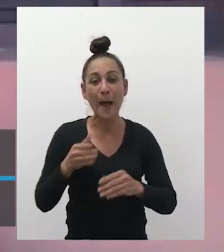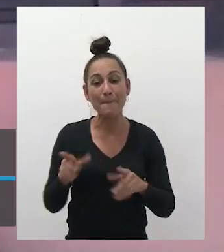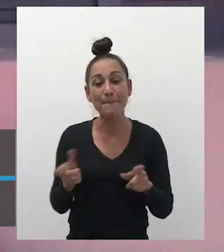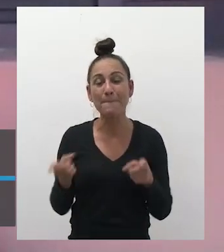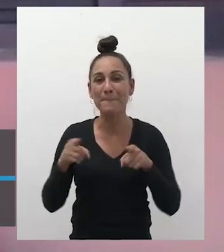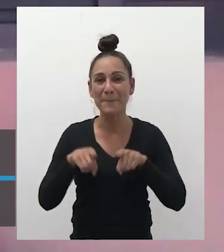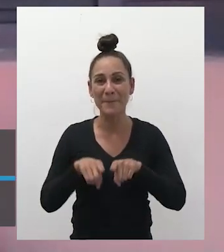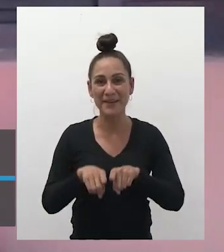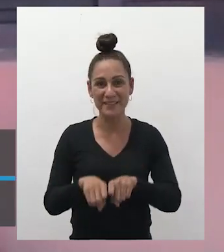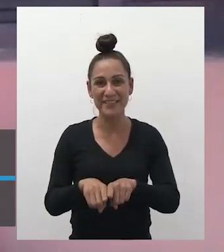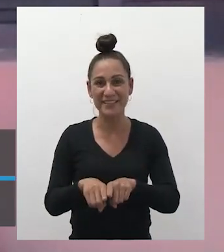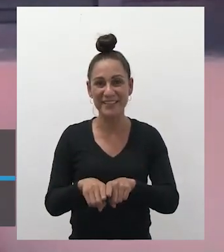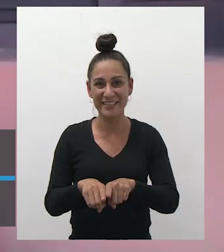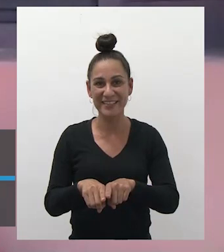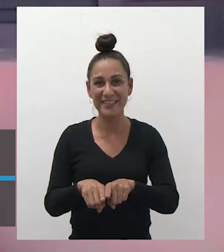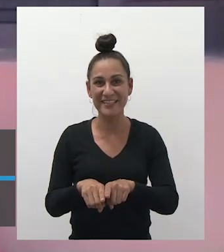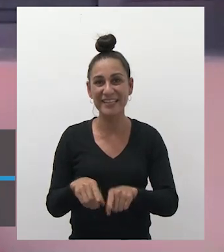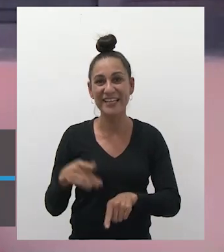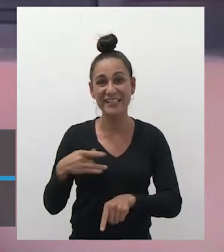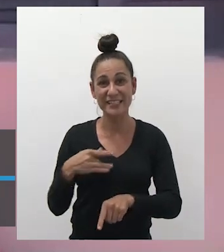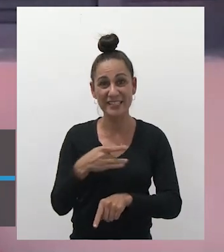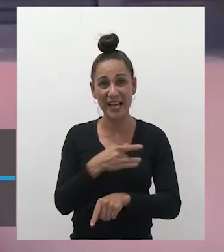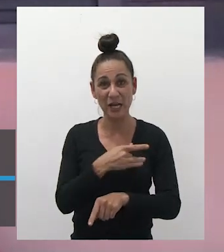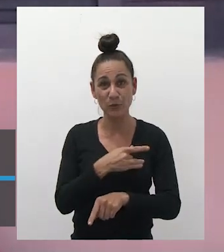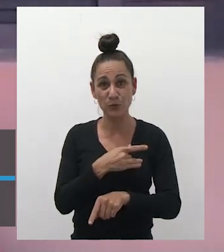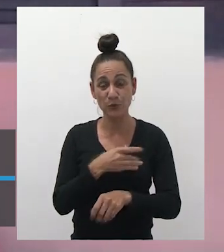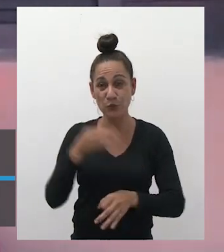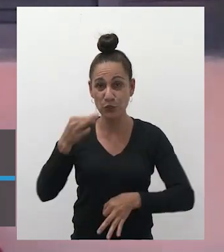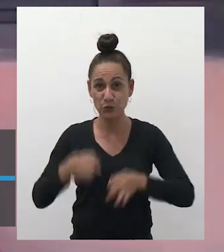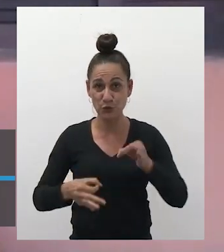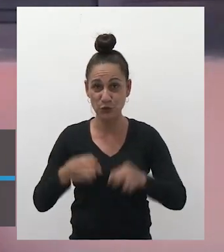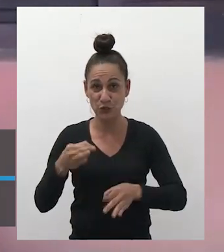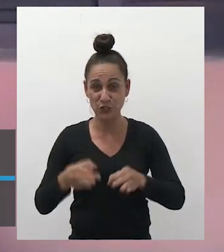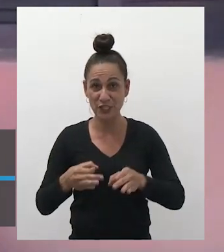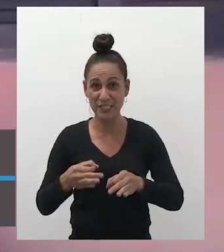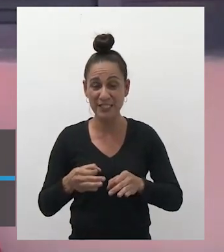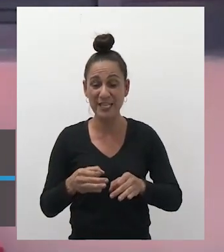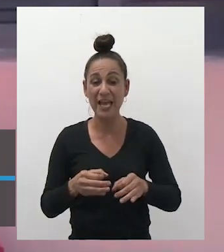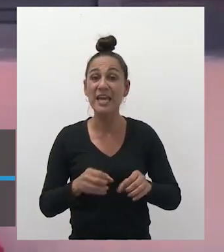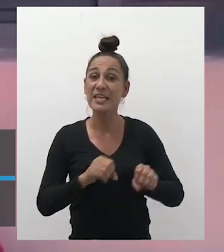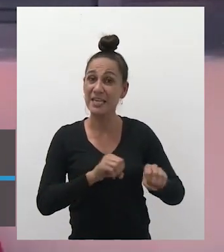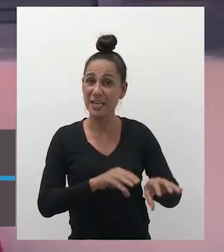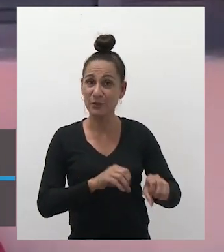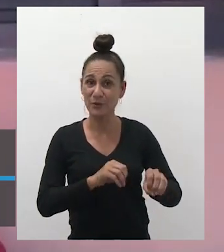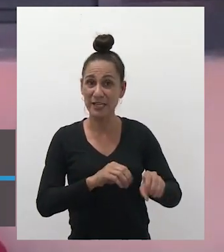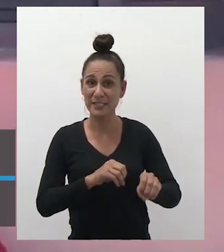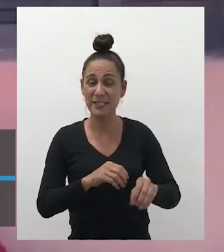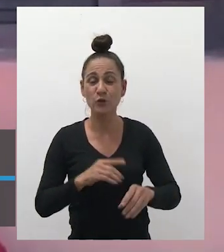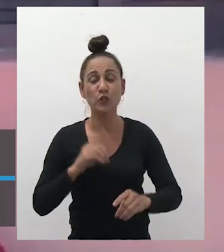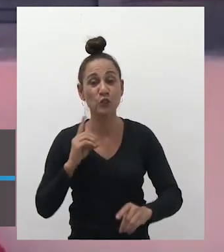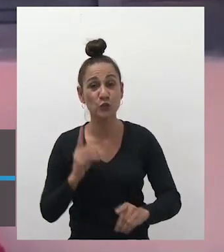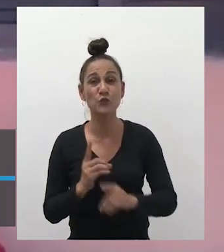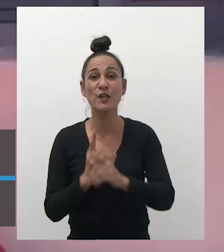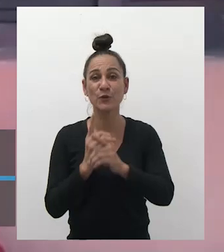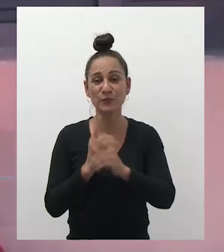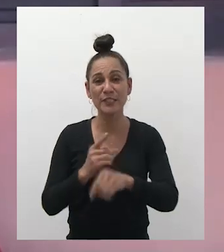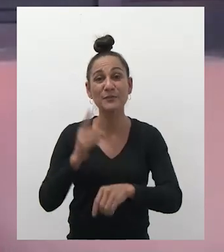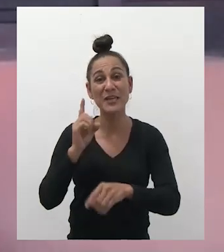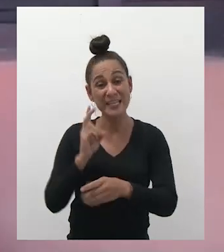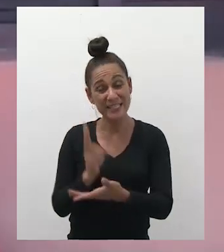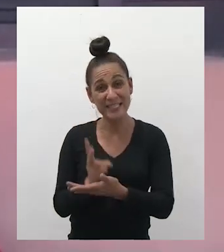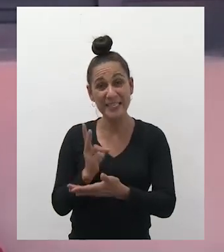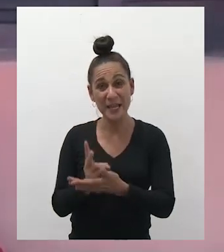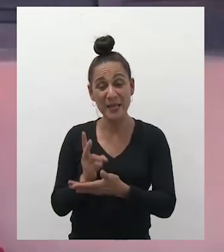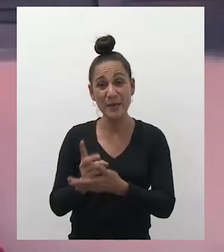parceria Saúde, Justiça e Educação. Nós nos encontramos aqui todas as sextas-feiras nesse mesmo horário,